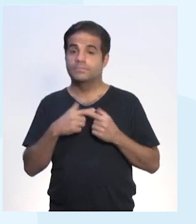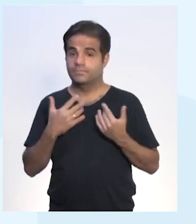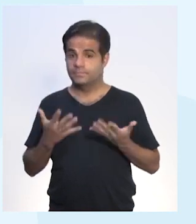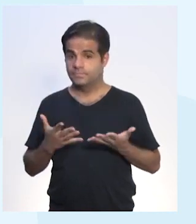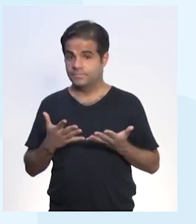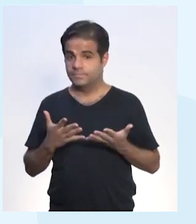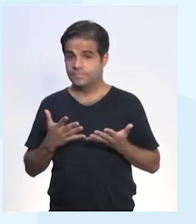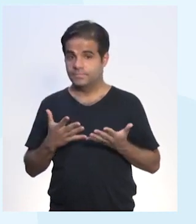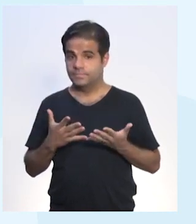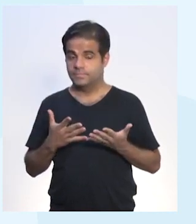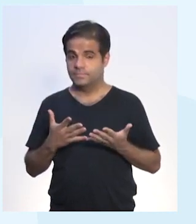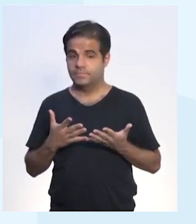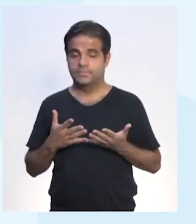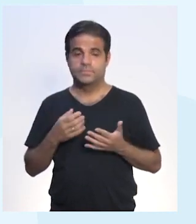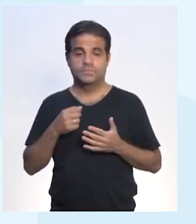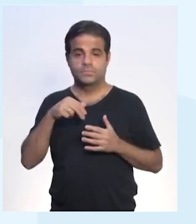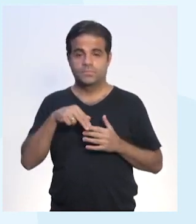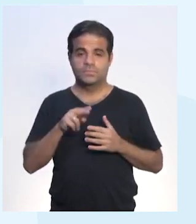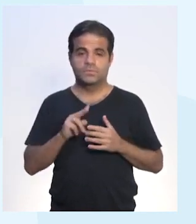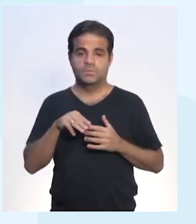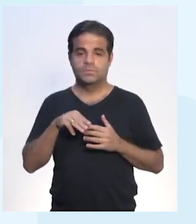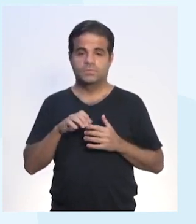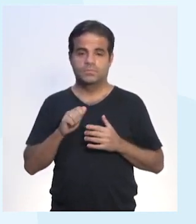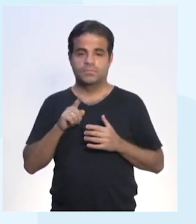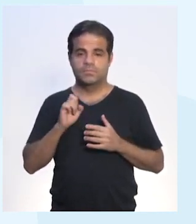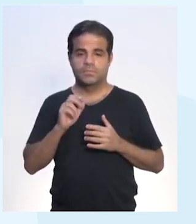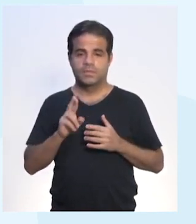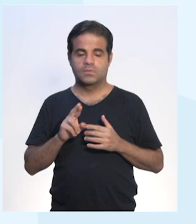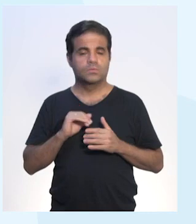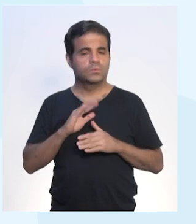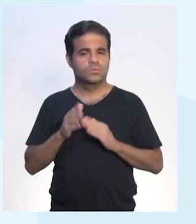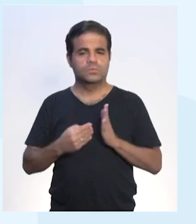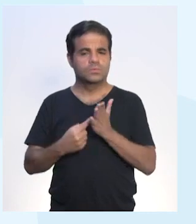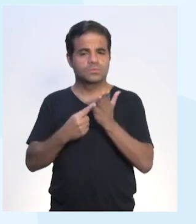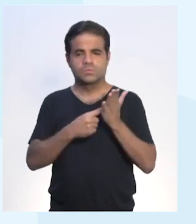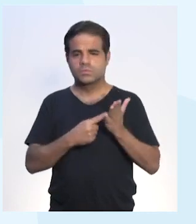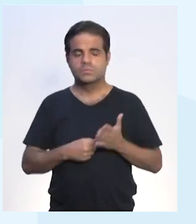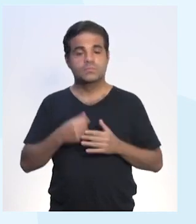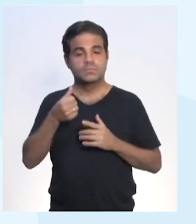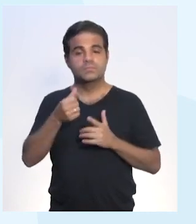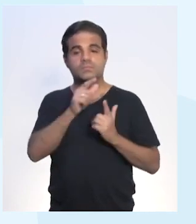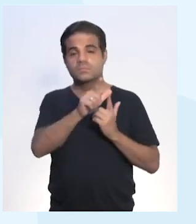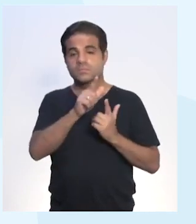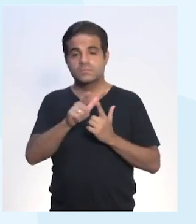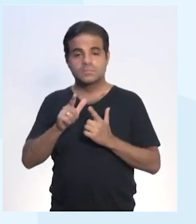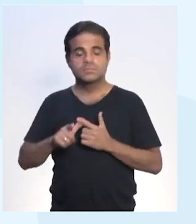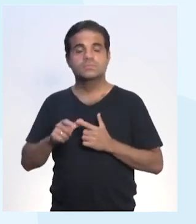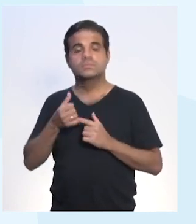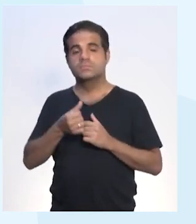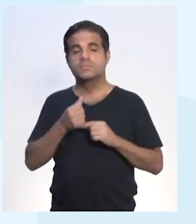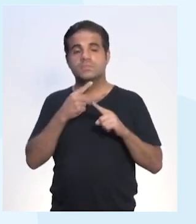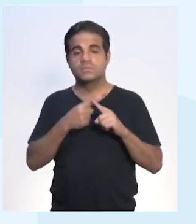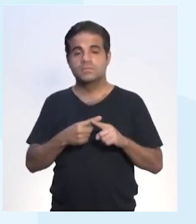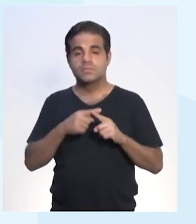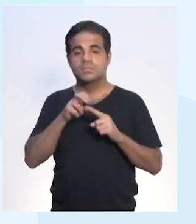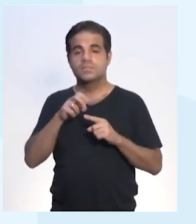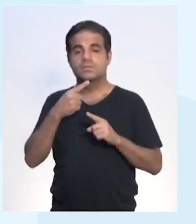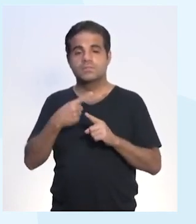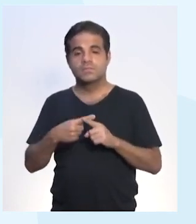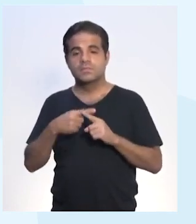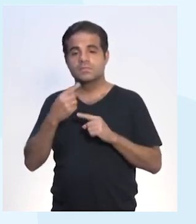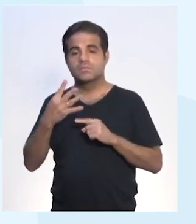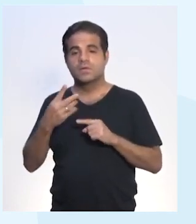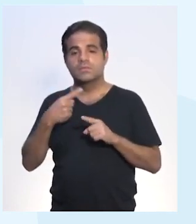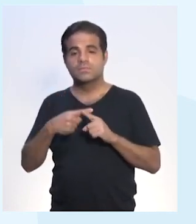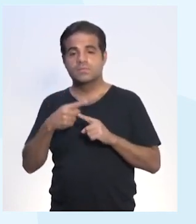Então, no numerador, todas as combinações das 6 letras, 6 vezes 5 vezes